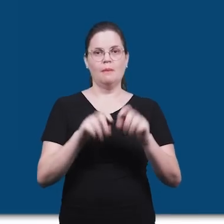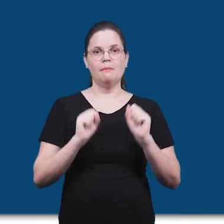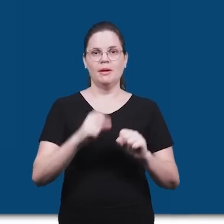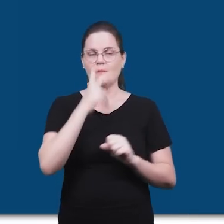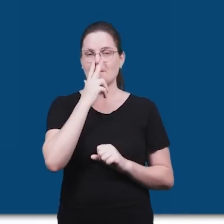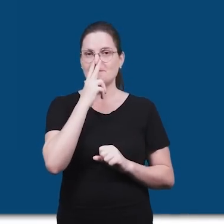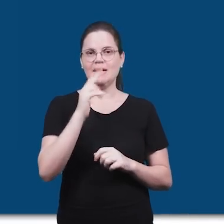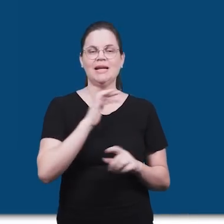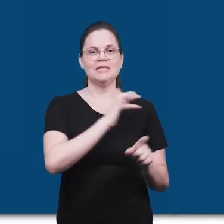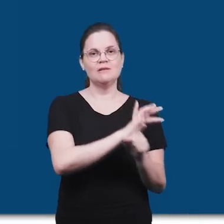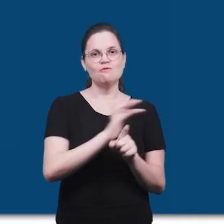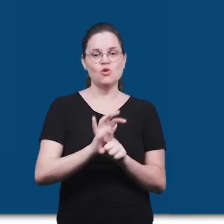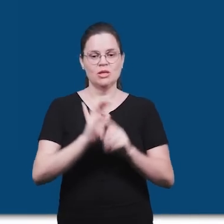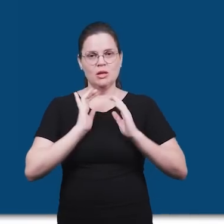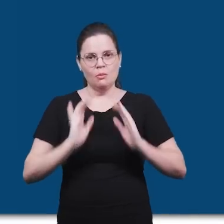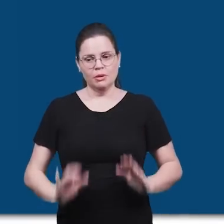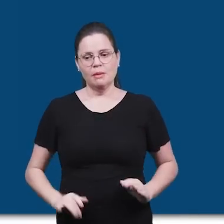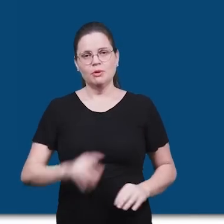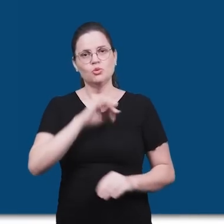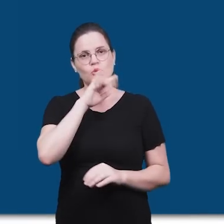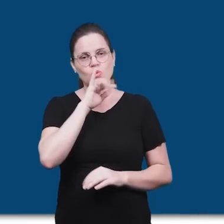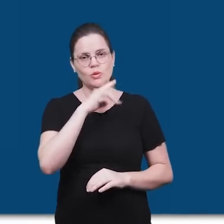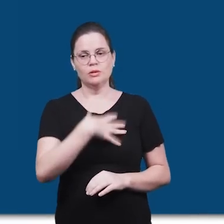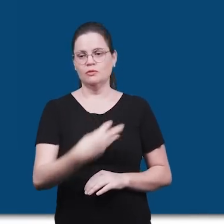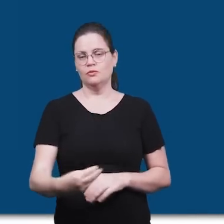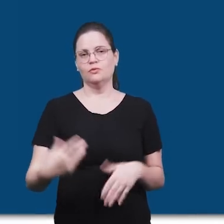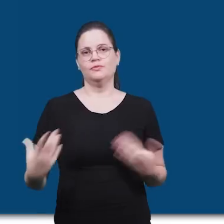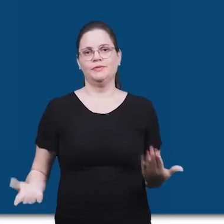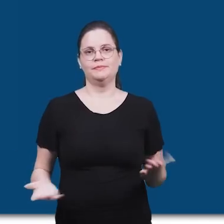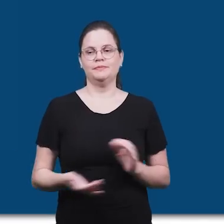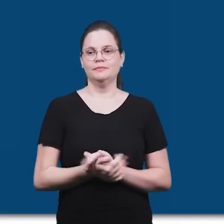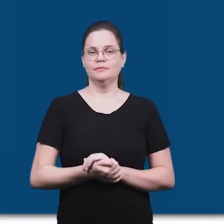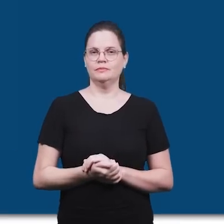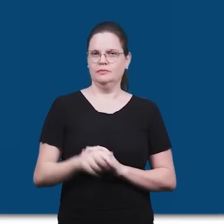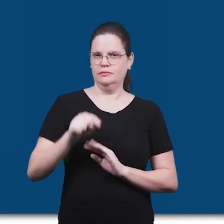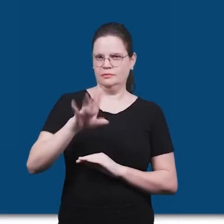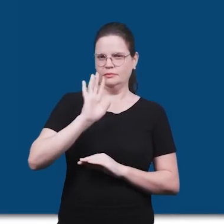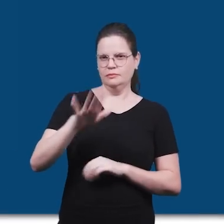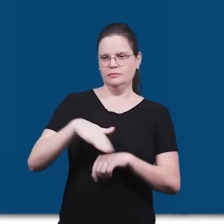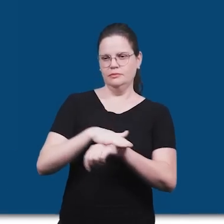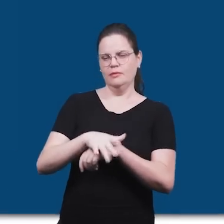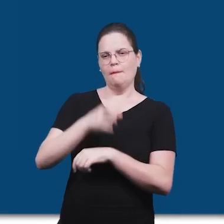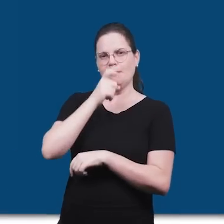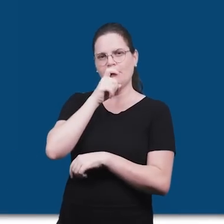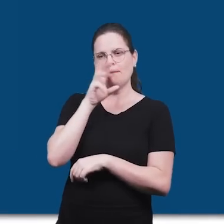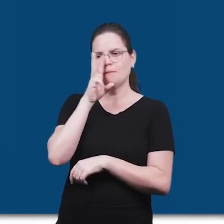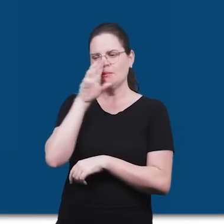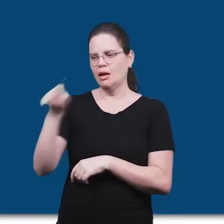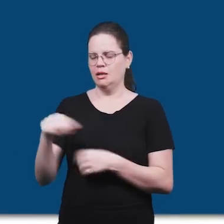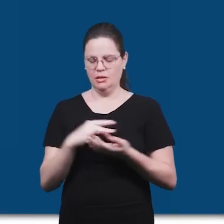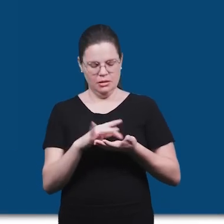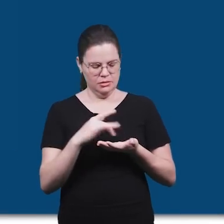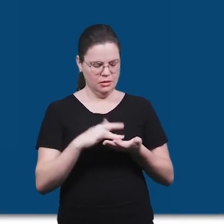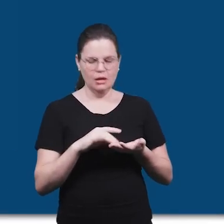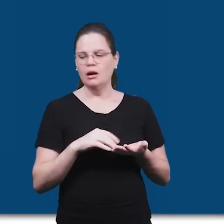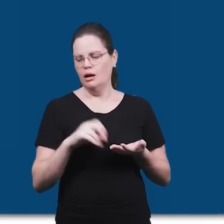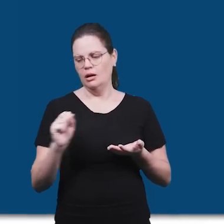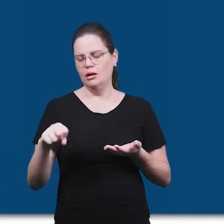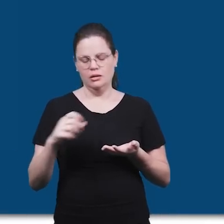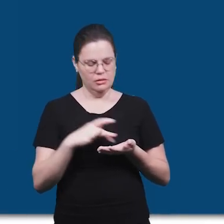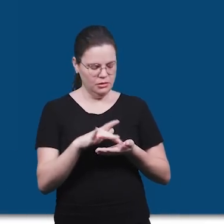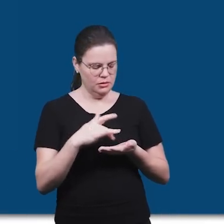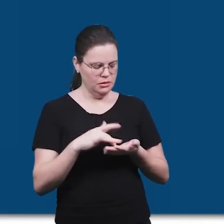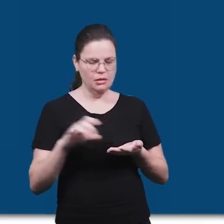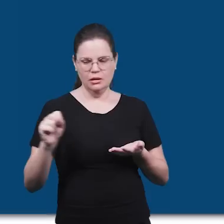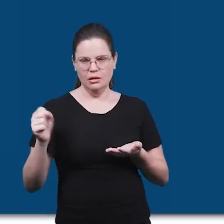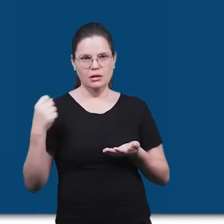modo ruim o comportamento dos filhos. Quem aqui já foi conversar com o papai e a mamãe e eles estão intertidos no